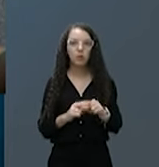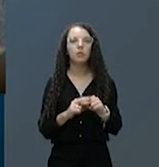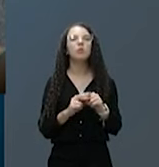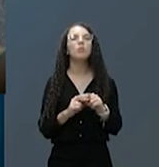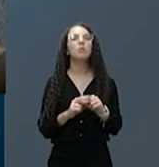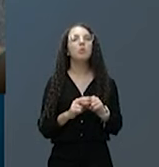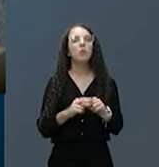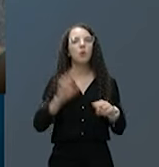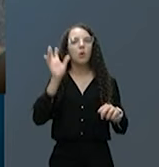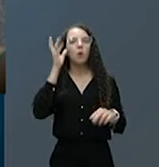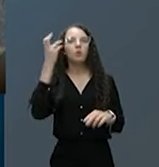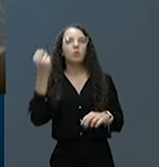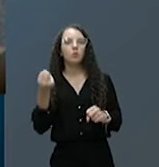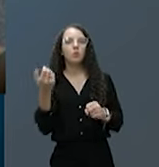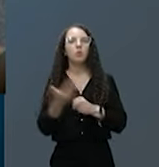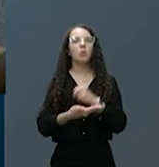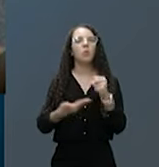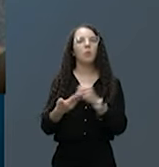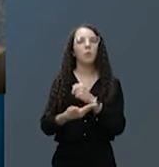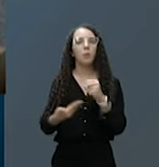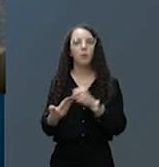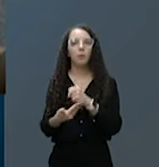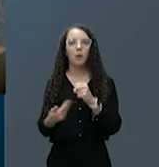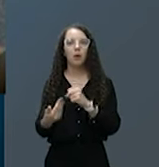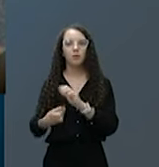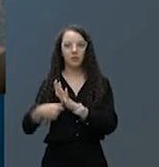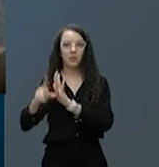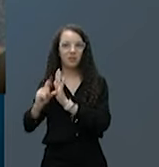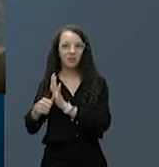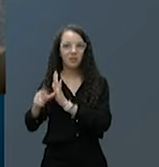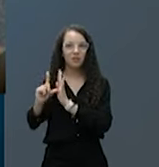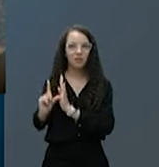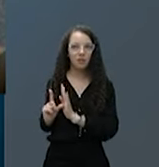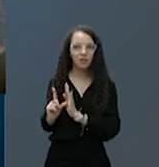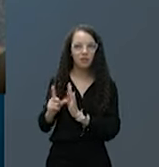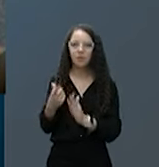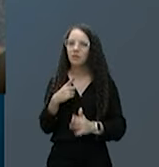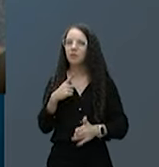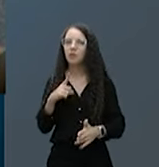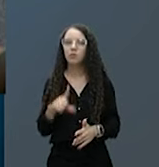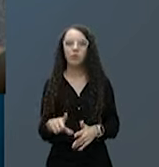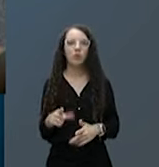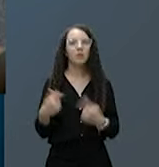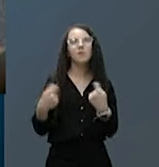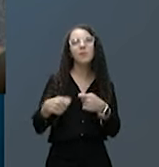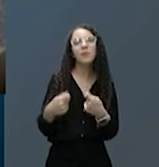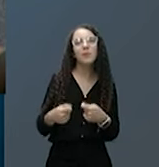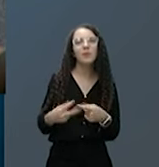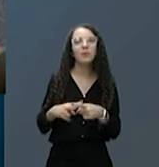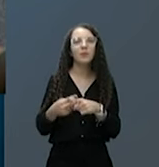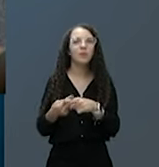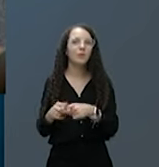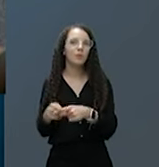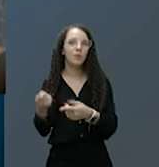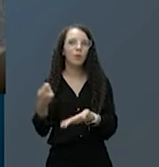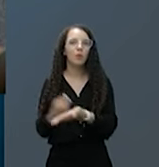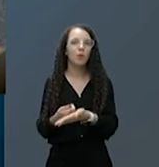decisões que fundamentadas em precedentes qualificados, elas não prescindem de mecanismos de correção e impugnação pelas